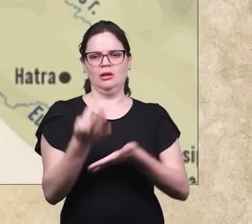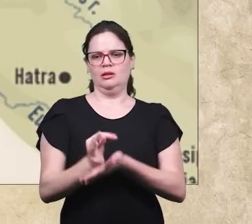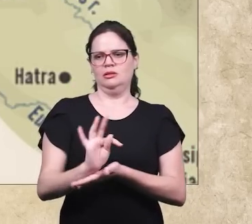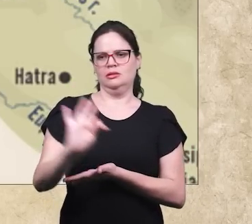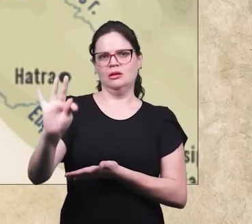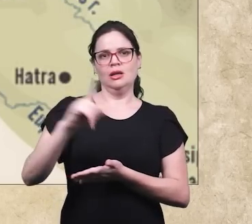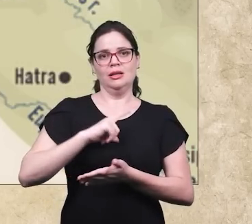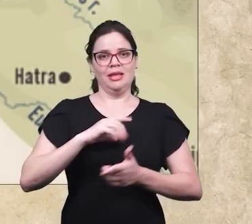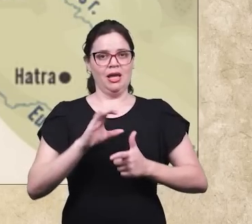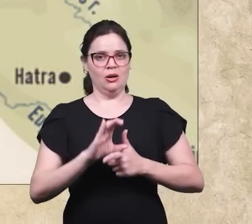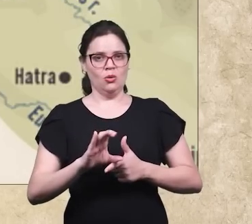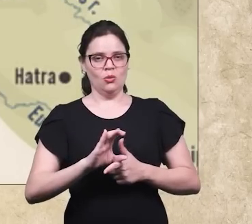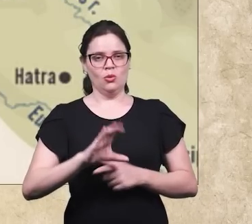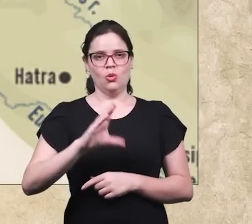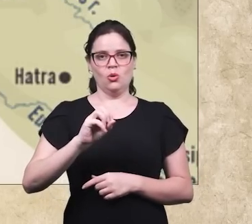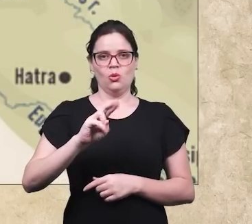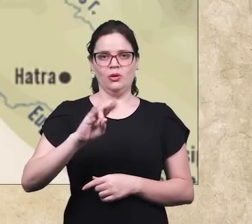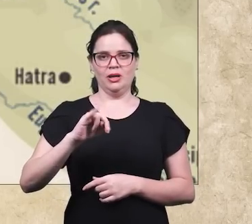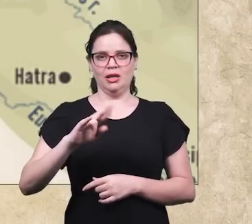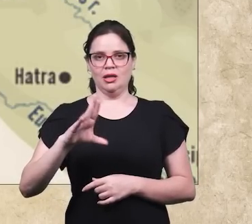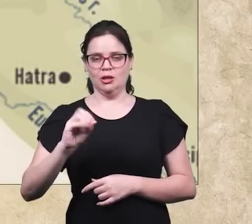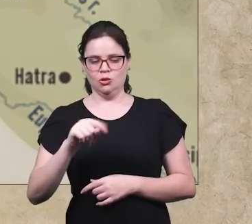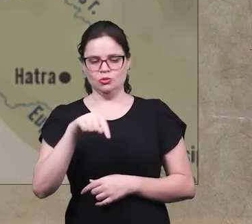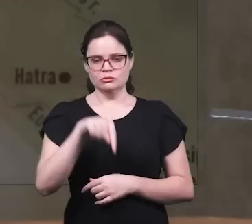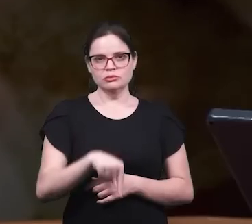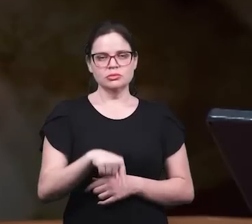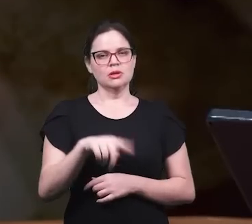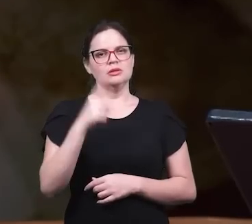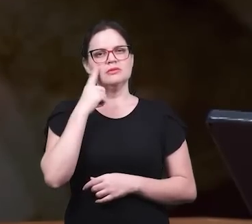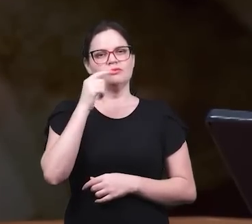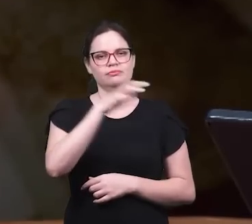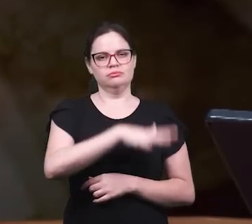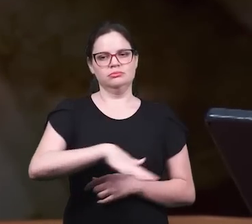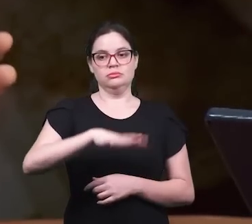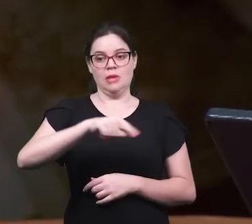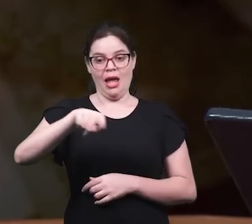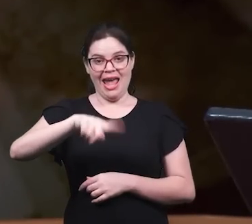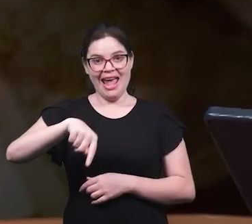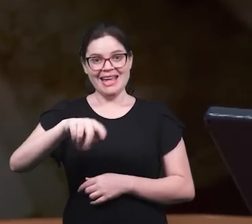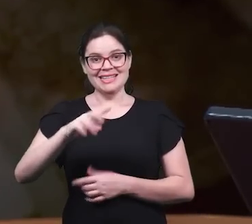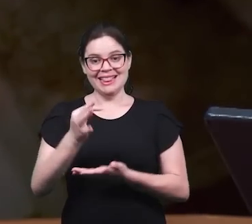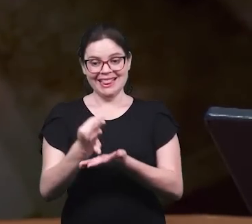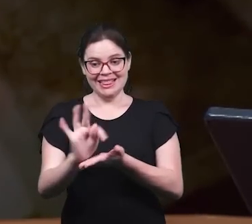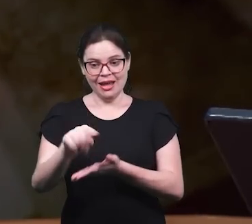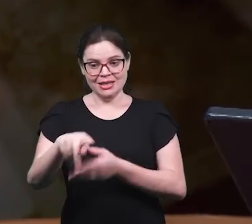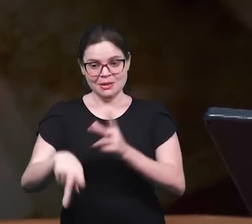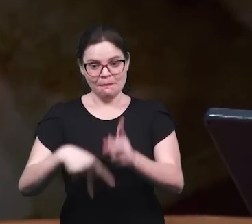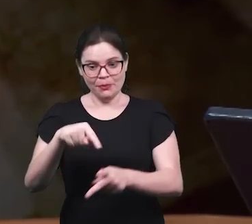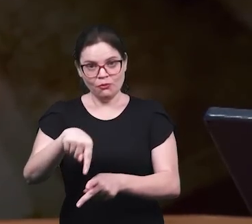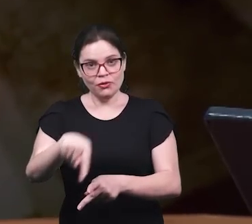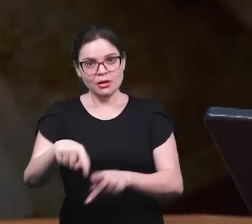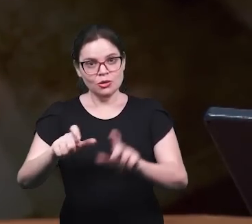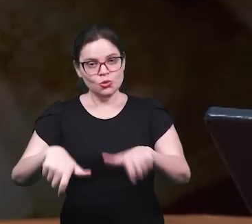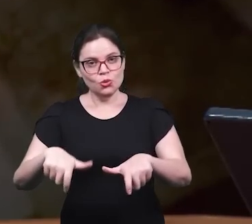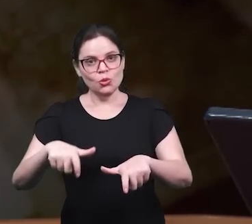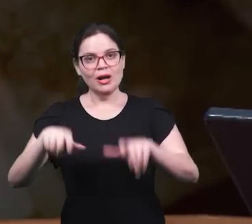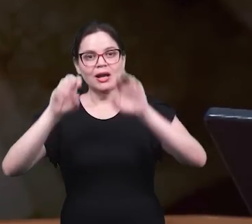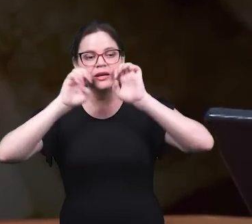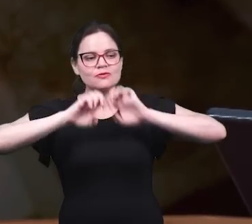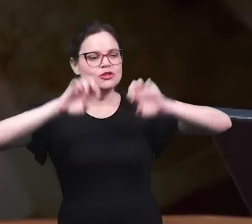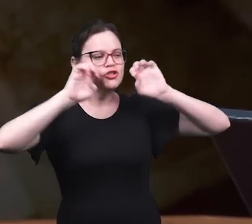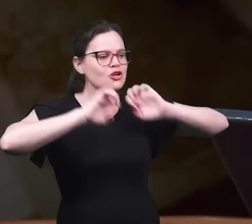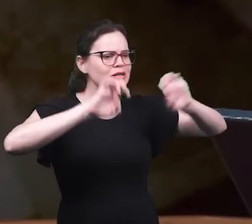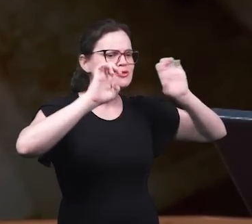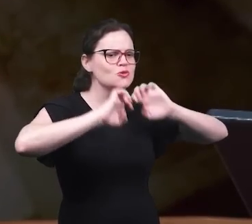Corinto embaixo, toda essa região da Acaia, e eles evangelizados. O apóstolo Paulo falou aqui que nem